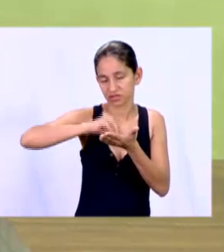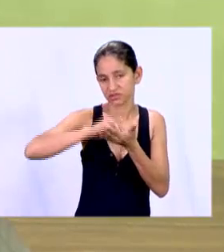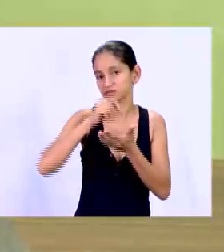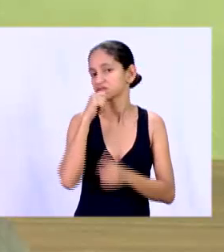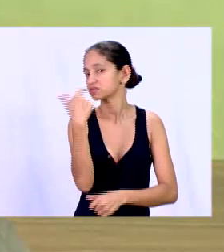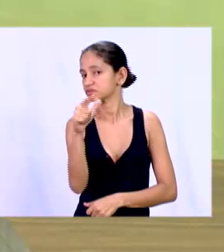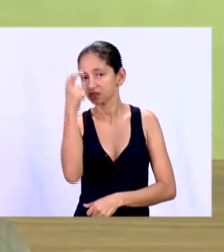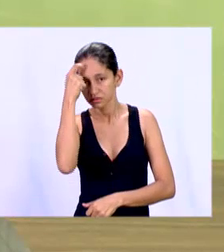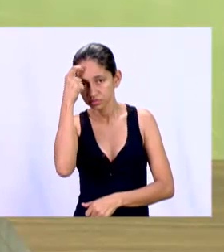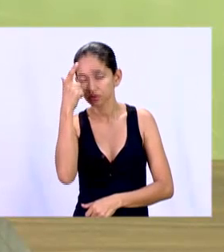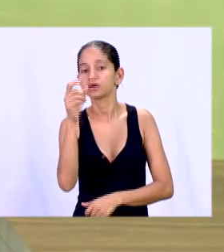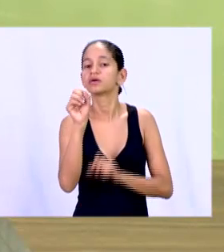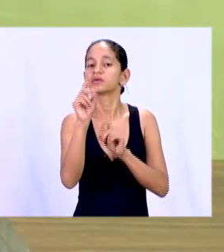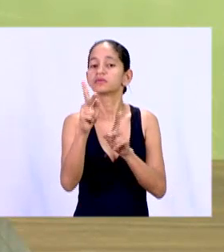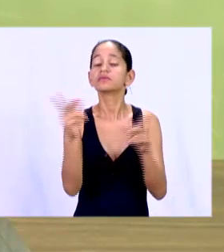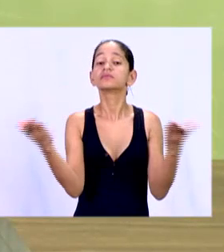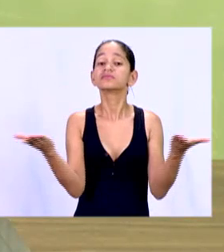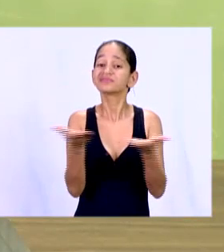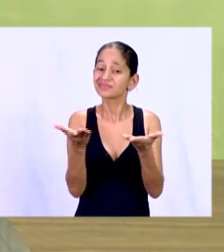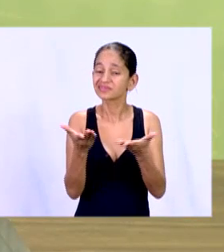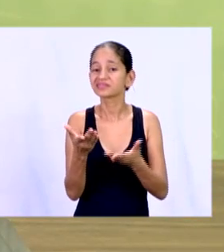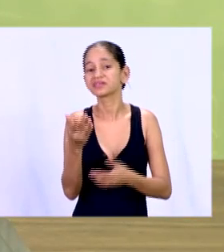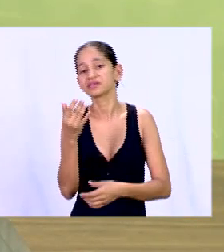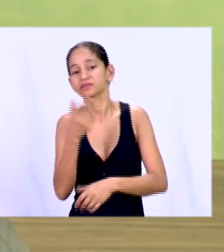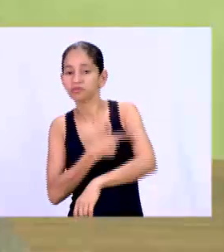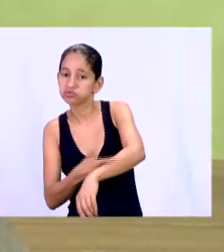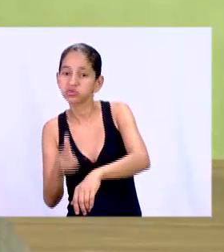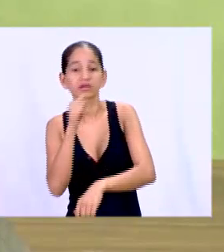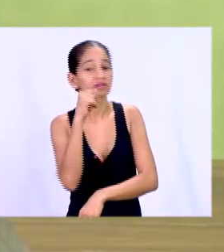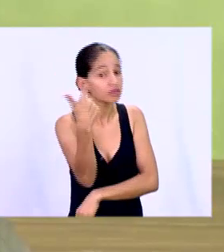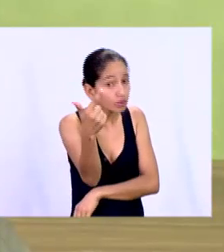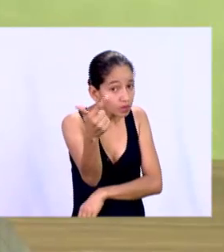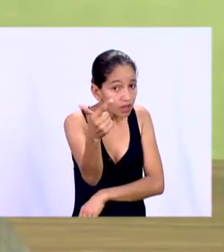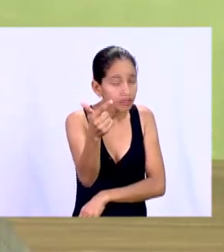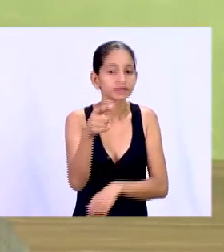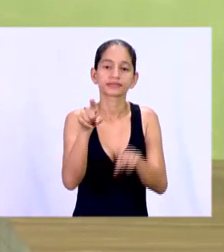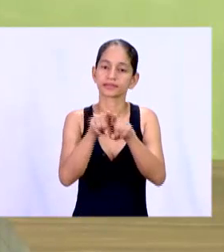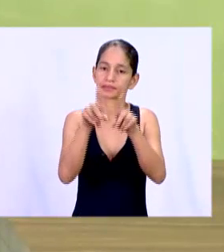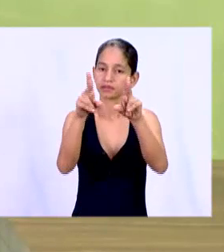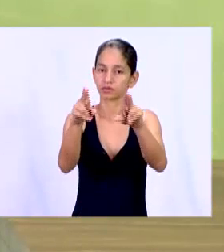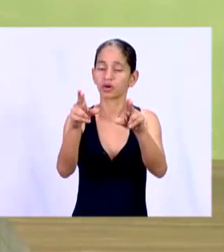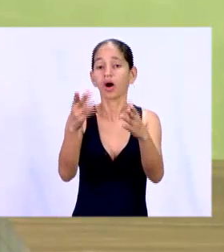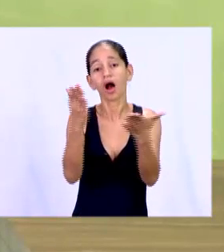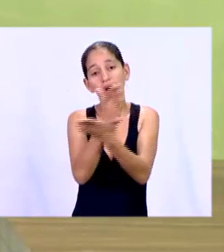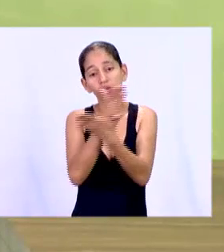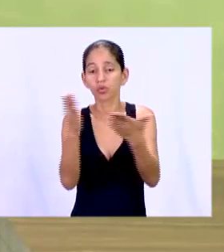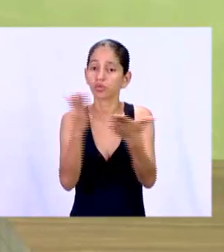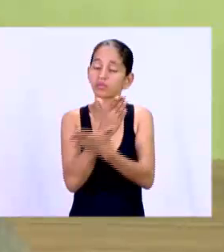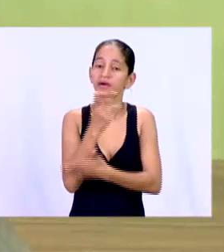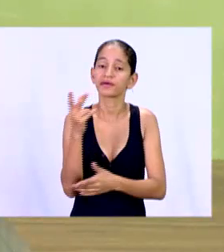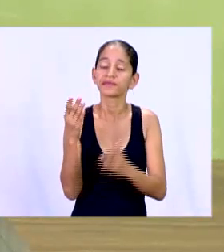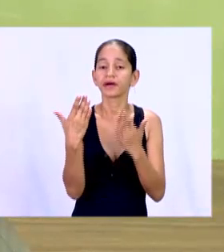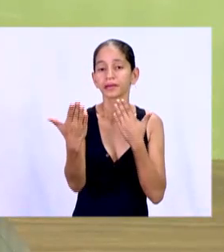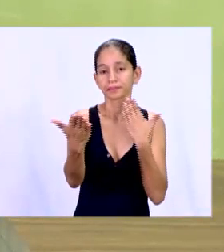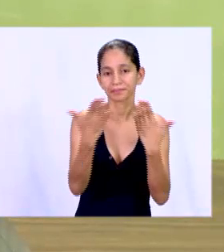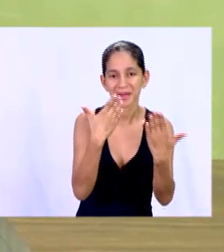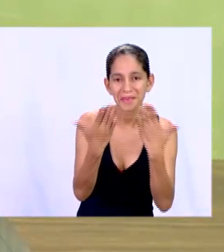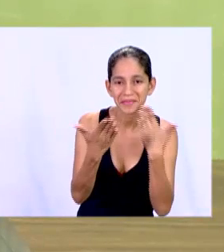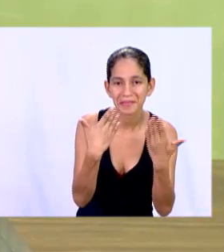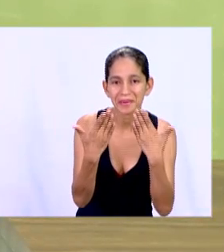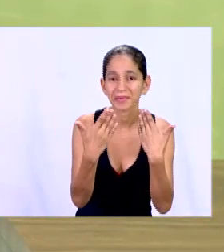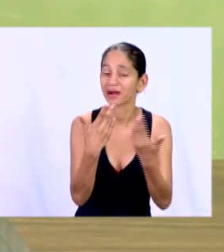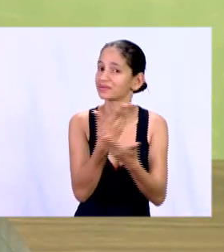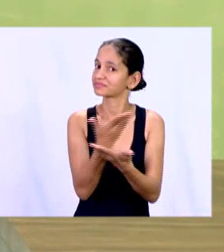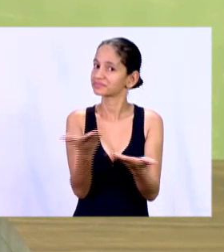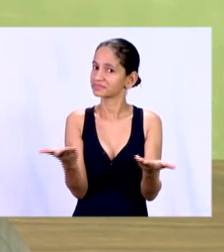de responsabilidade, disposição, falta de educação. Certamente, se qualquer pessoa for atendida com qualquer